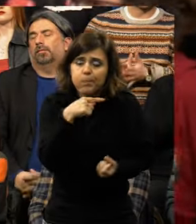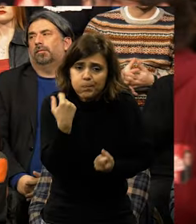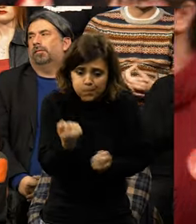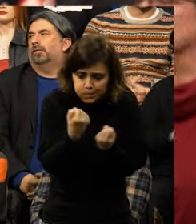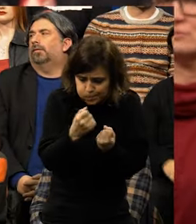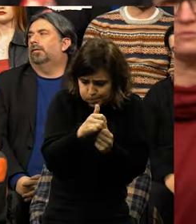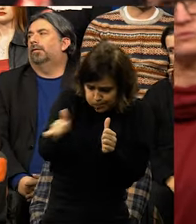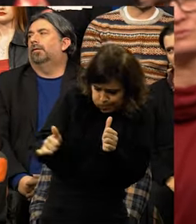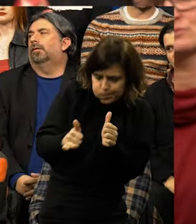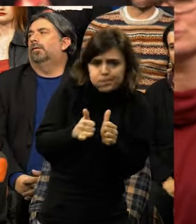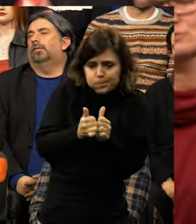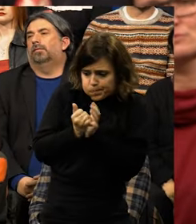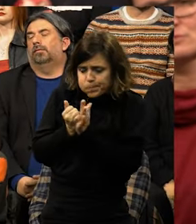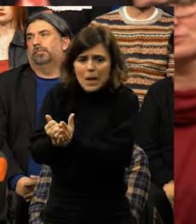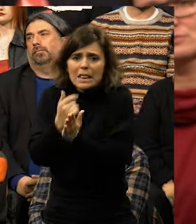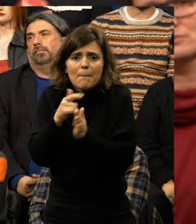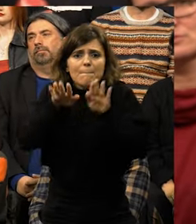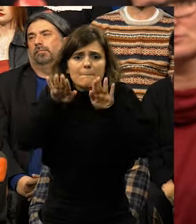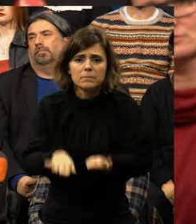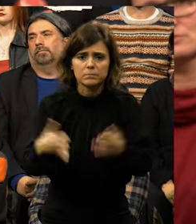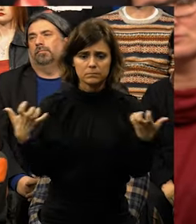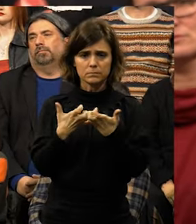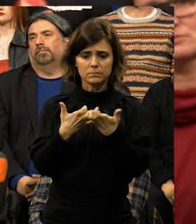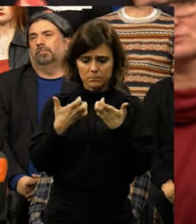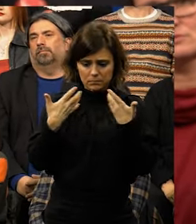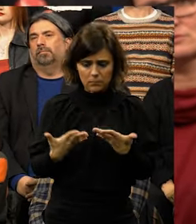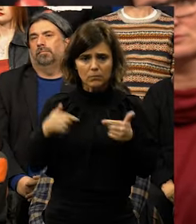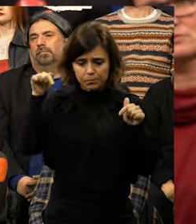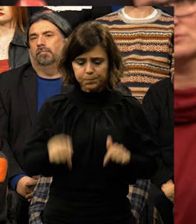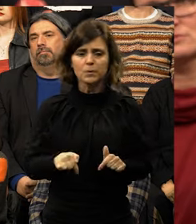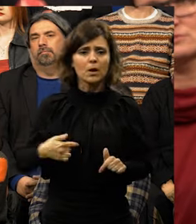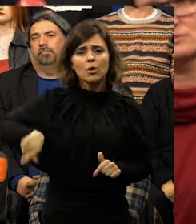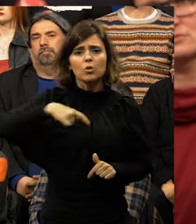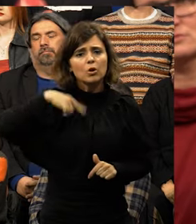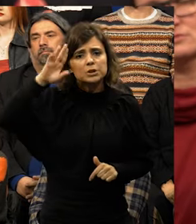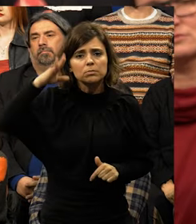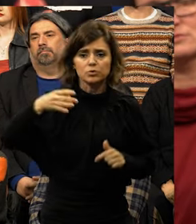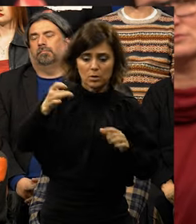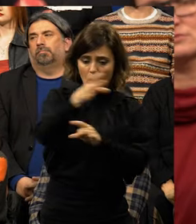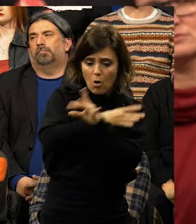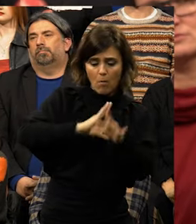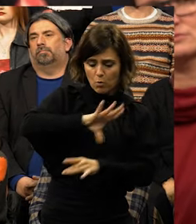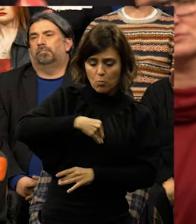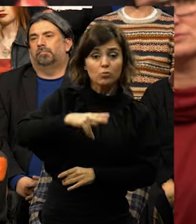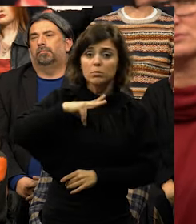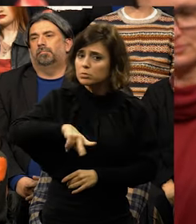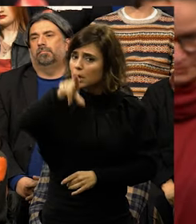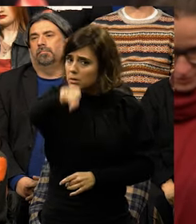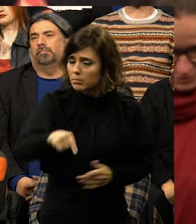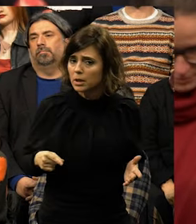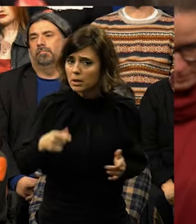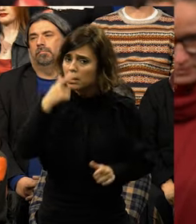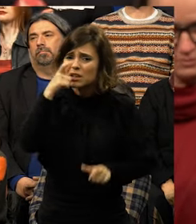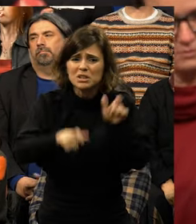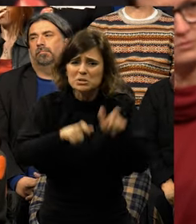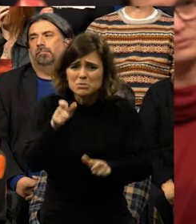dizer que é preciso umar fogo imediato nós sabemos na Europa no mundo e em Portugal também as pessoas não têm